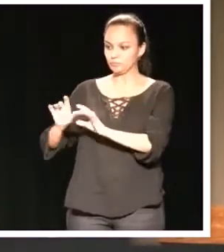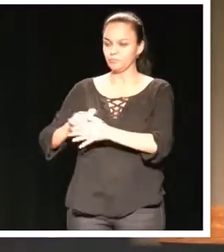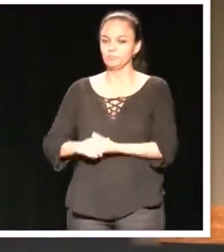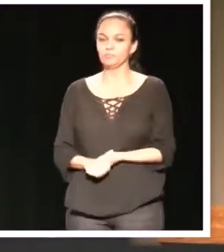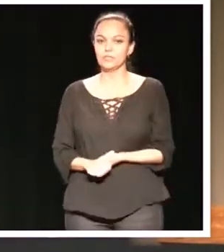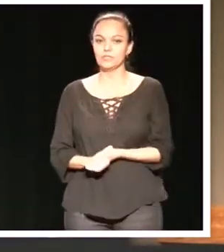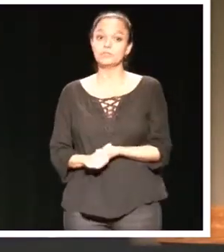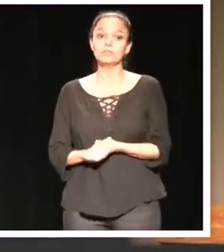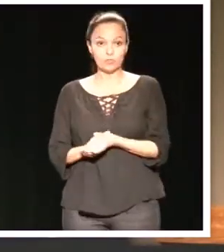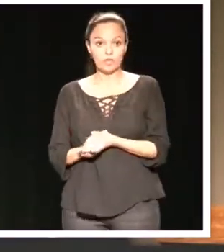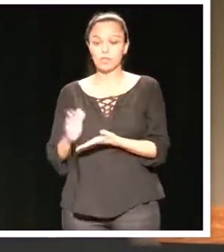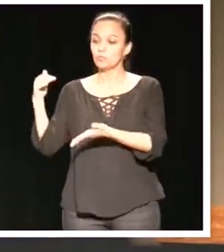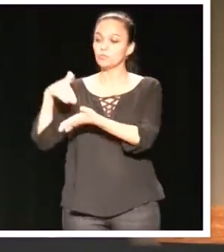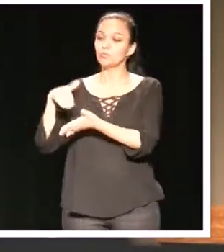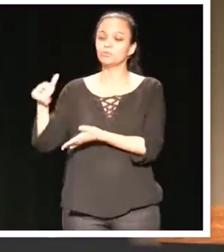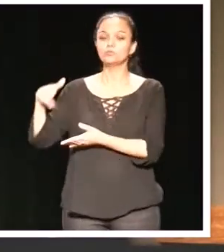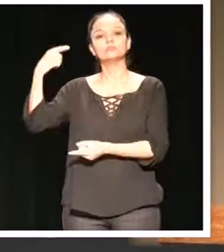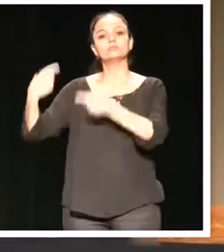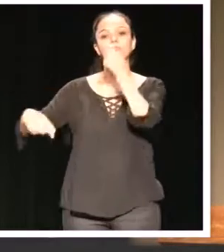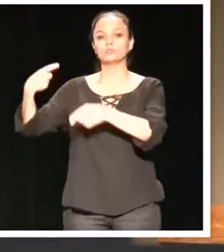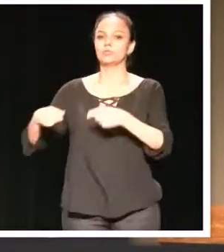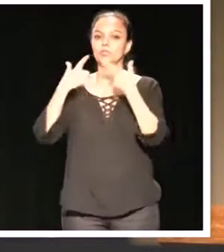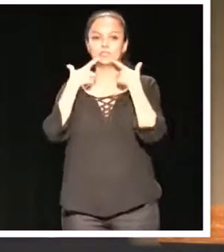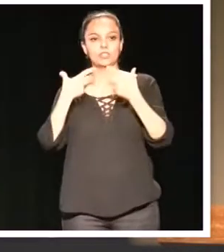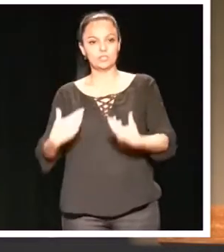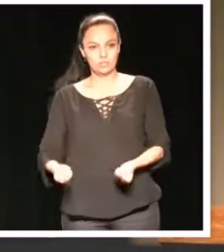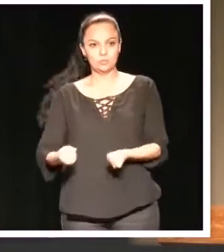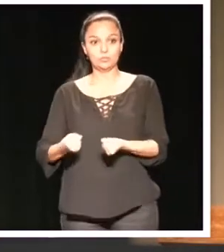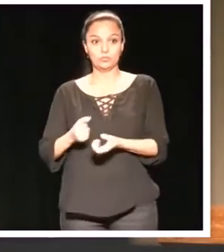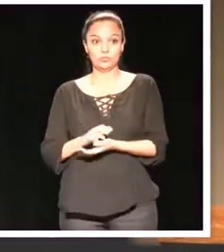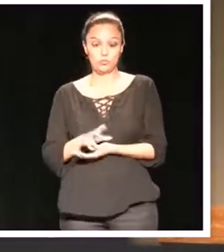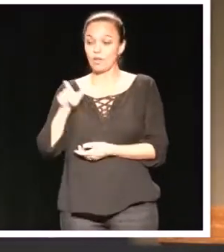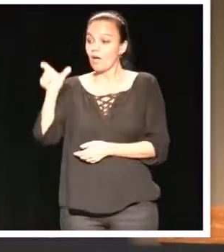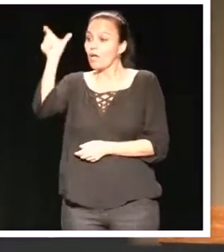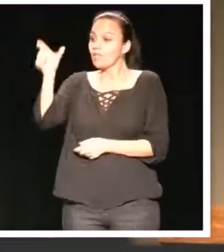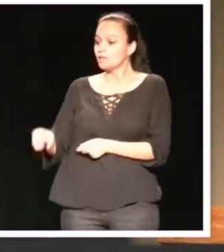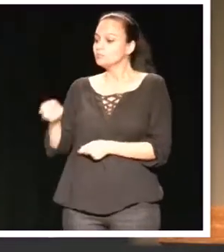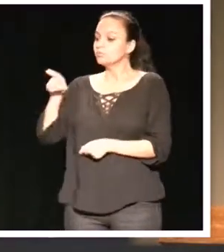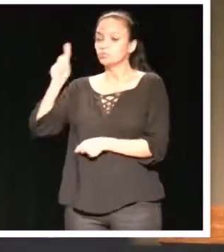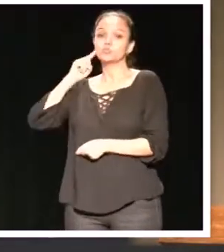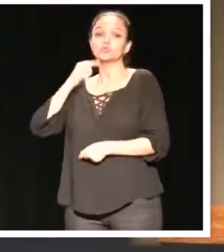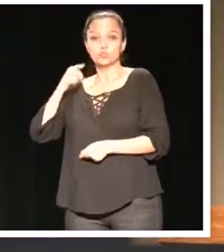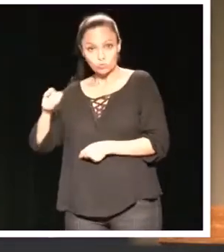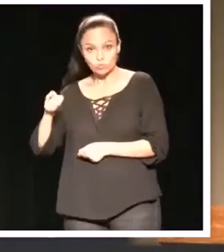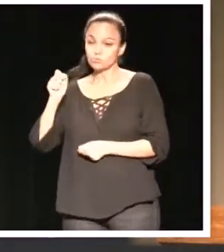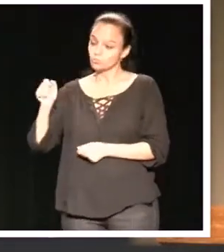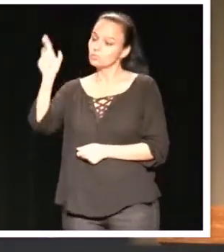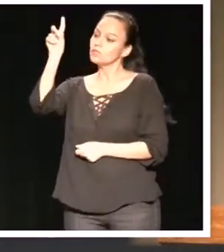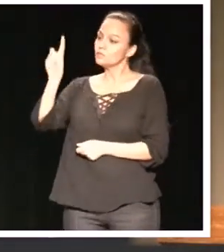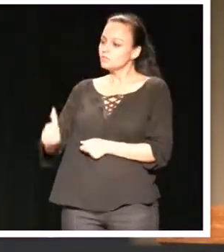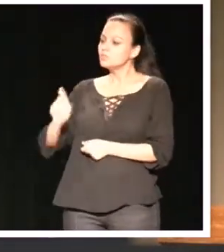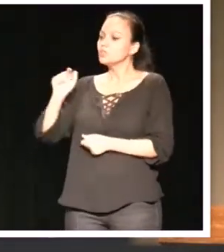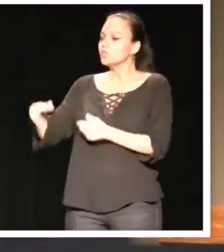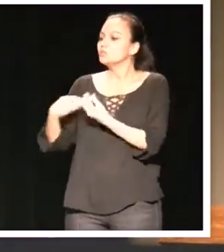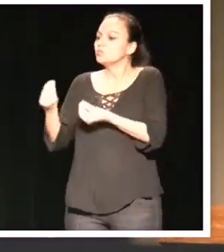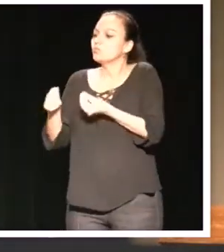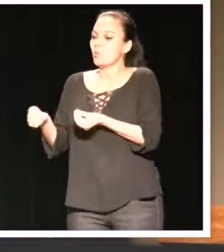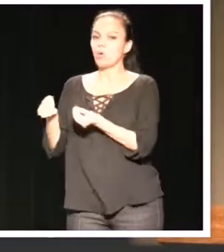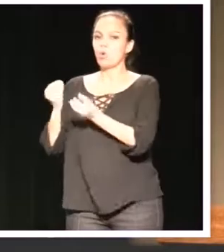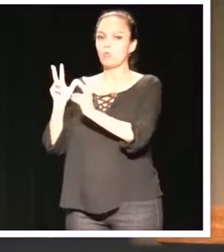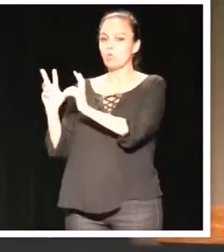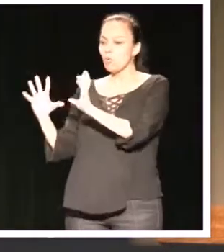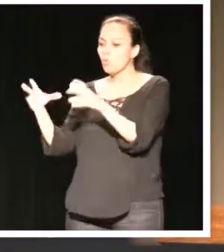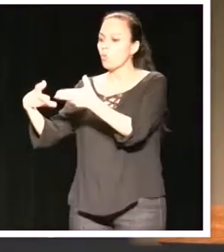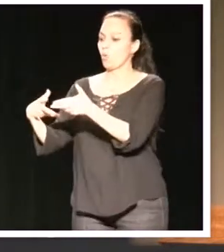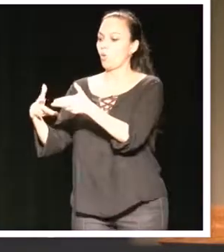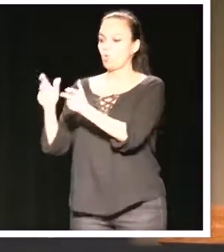políticas linguísticas, referidas à sua condição de falantes de língua de sinais ou a sua condição de falantes de